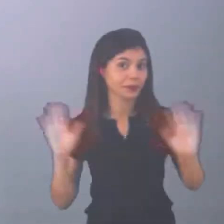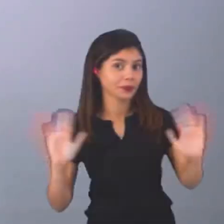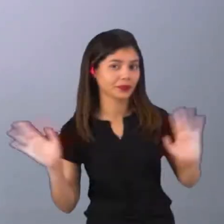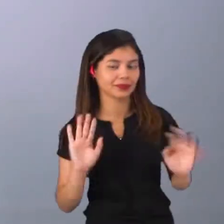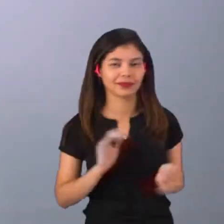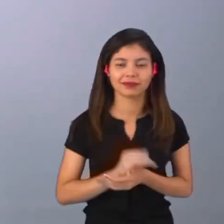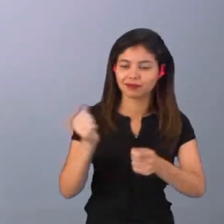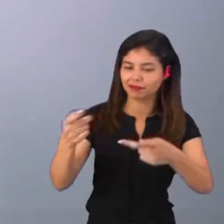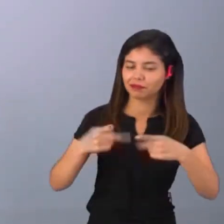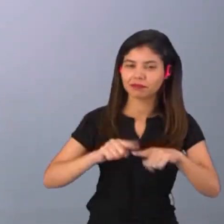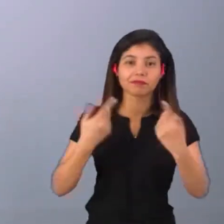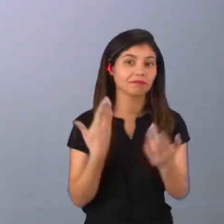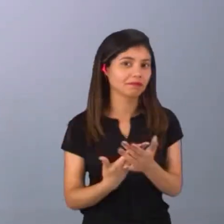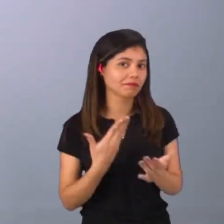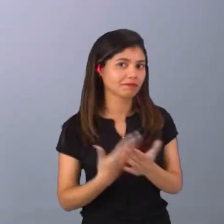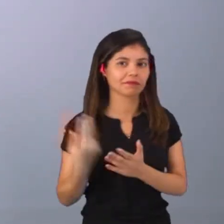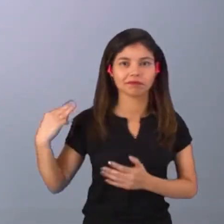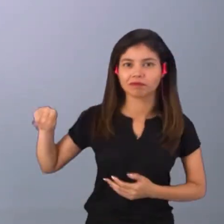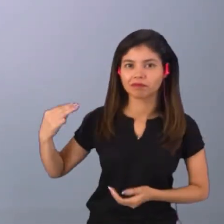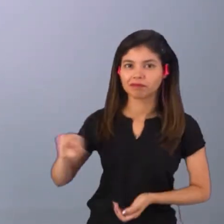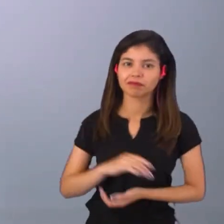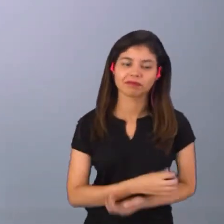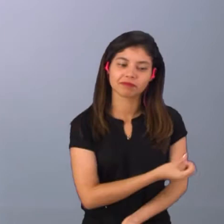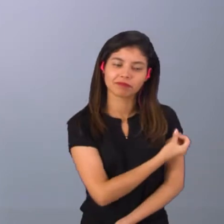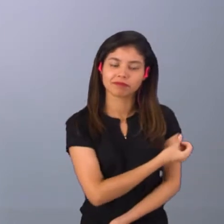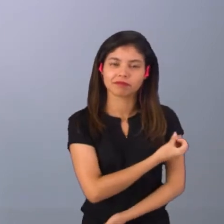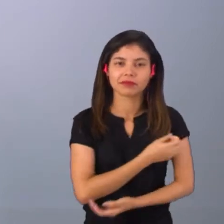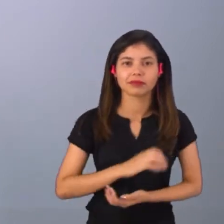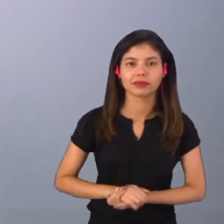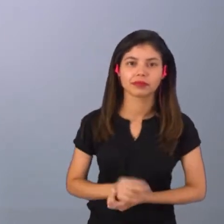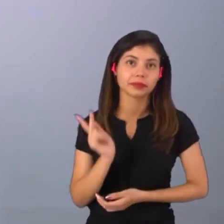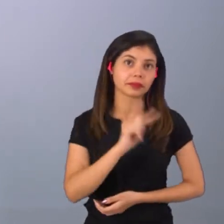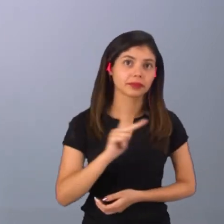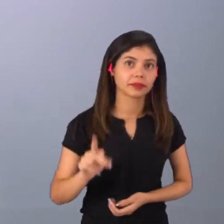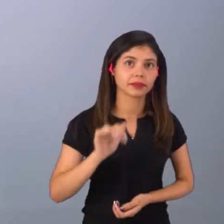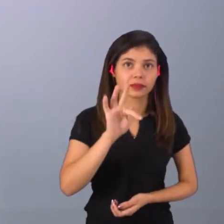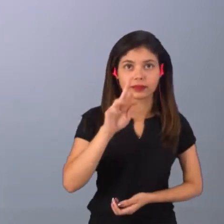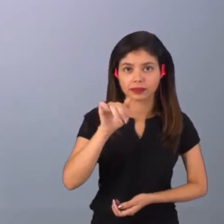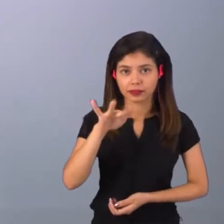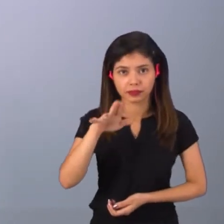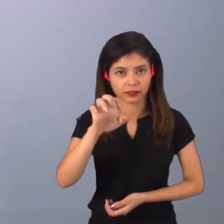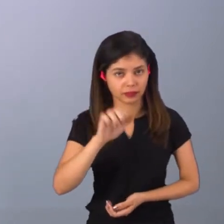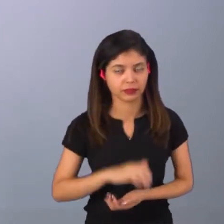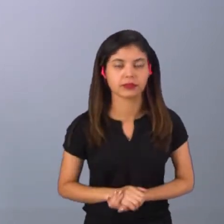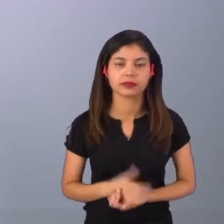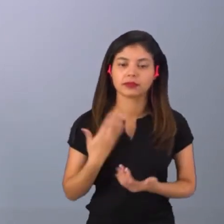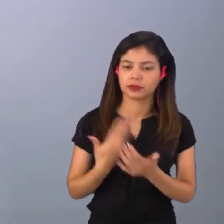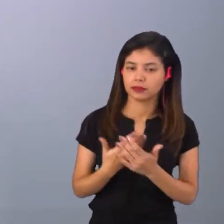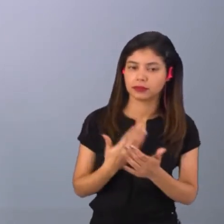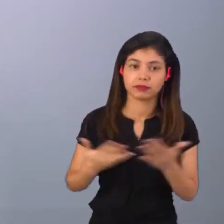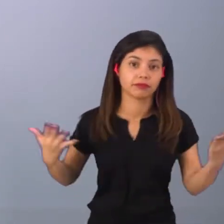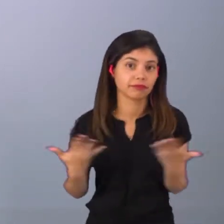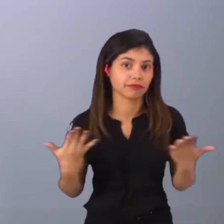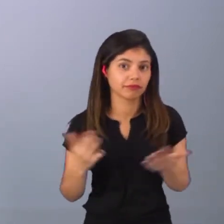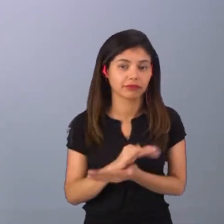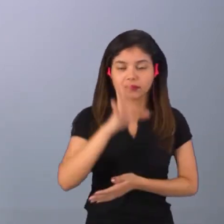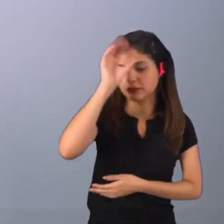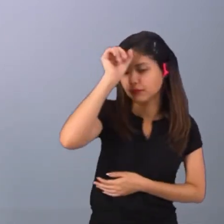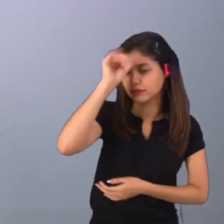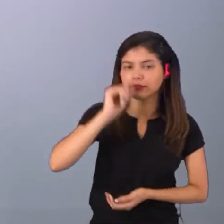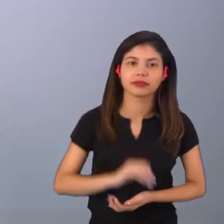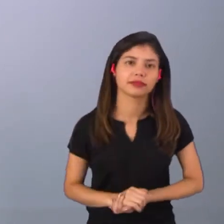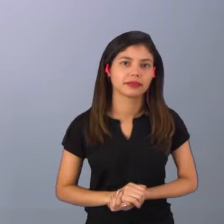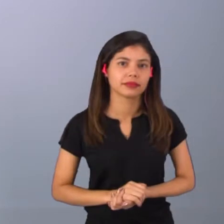Olá, sejam bem-vindos a mais uma aula de matemática do sexto ano. Eu sou a professora Fabiane Farias e na nossa aula de hoje nós vamos aprender